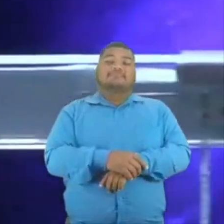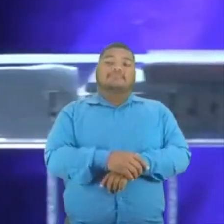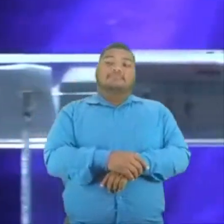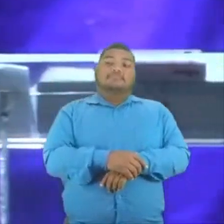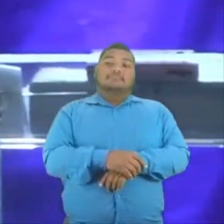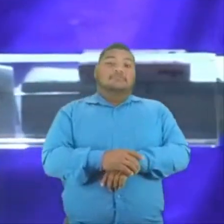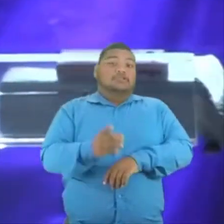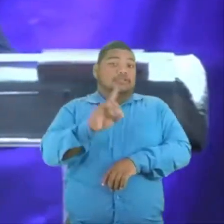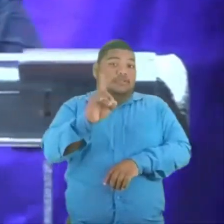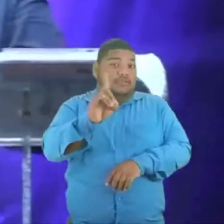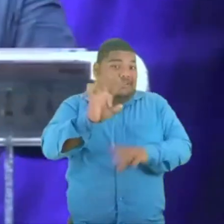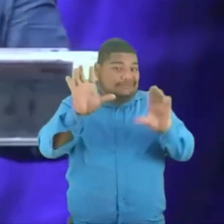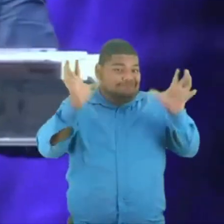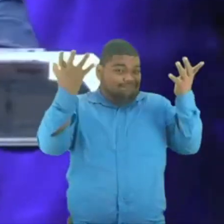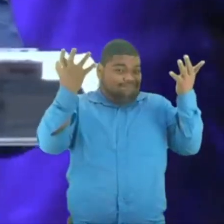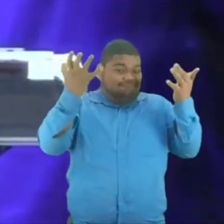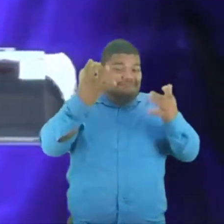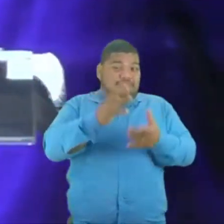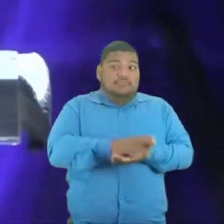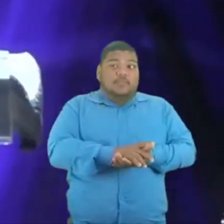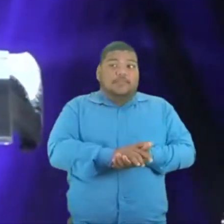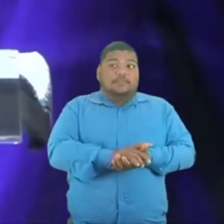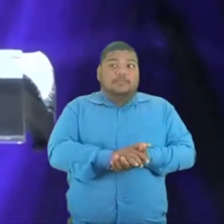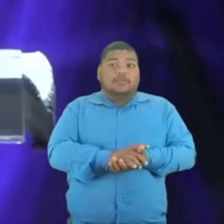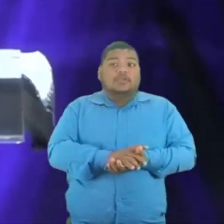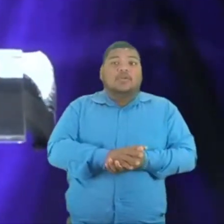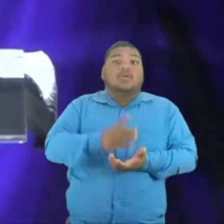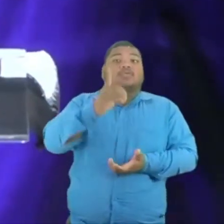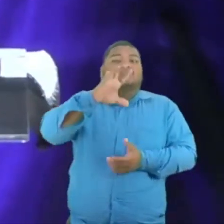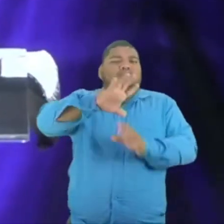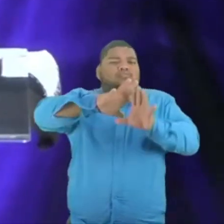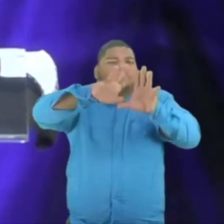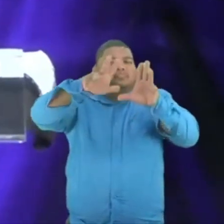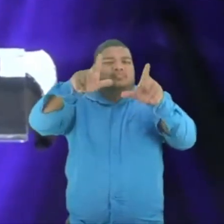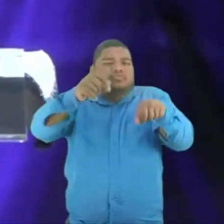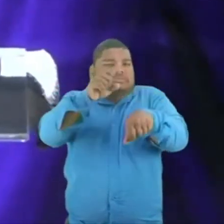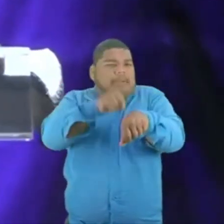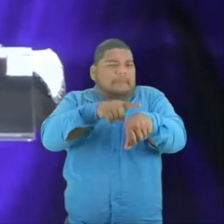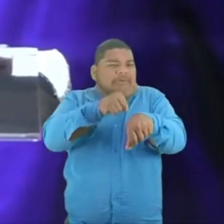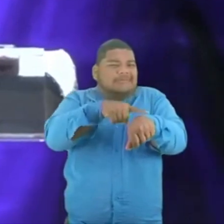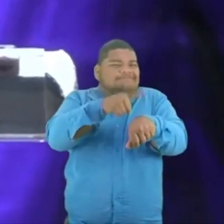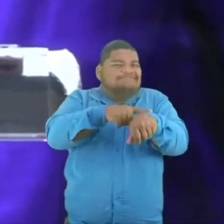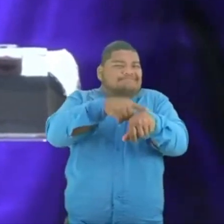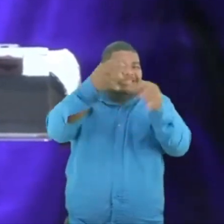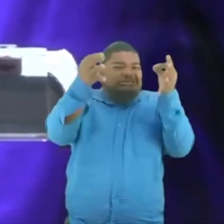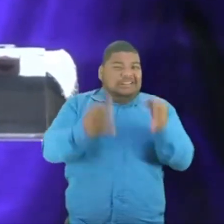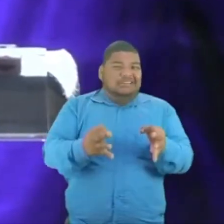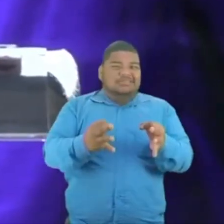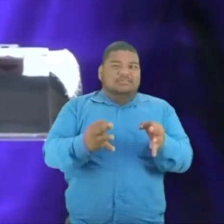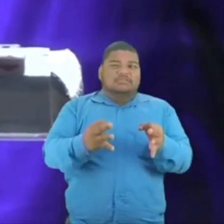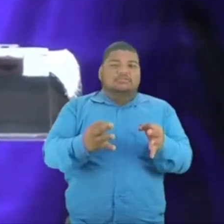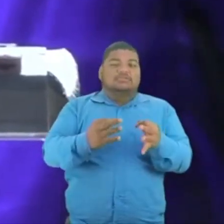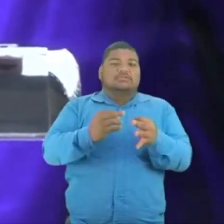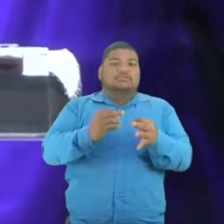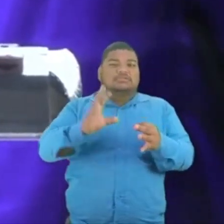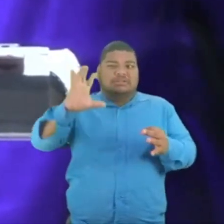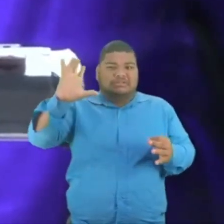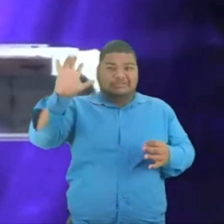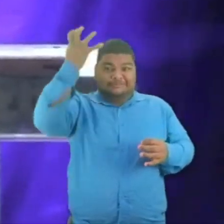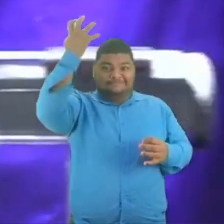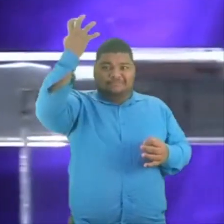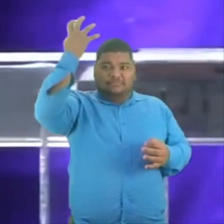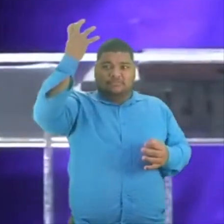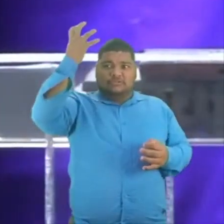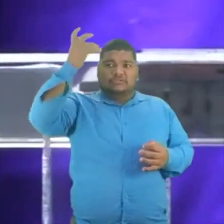Não foi naquele momento. Tudo tem o momento certo, a hora certa de acontecer. Às